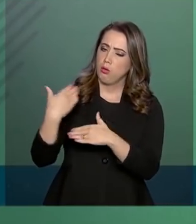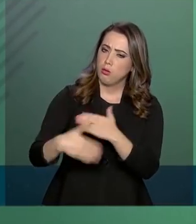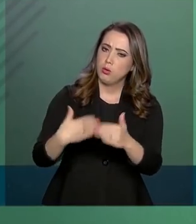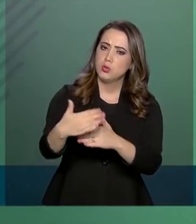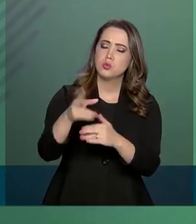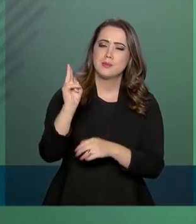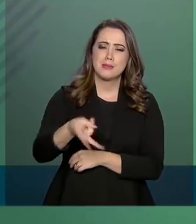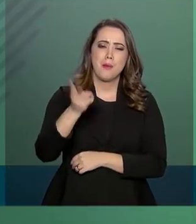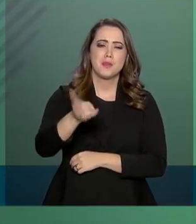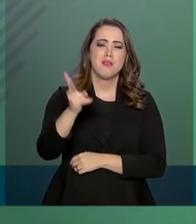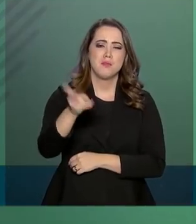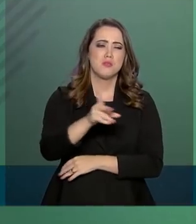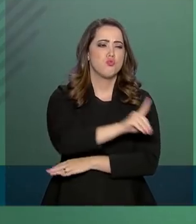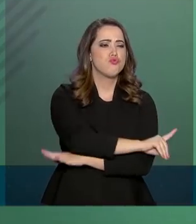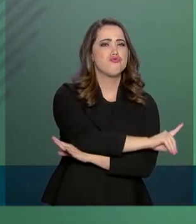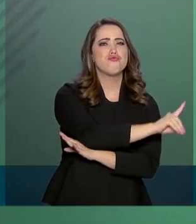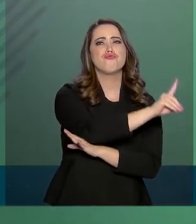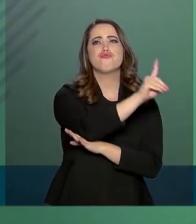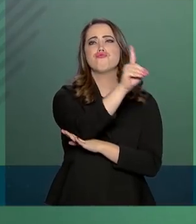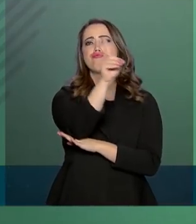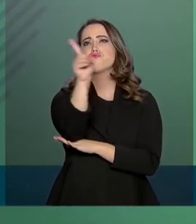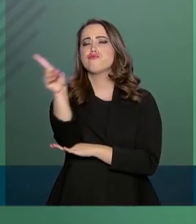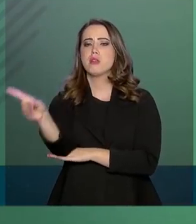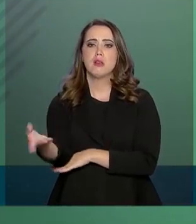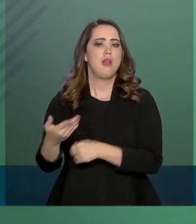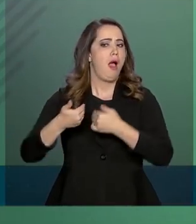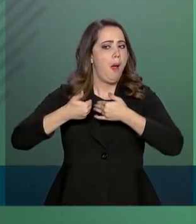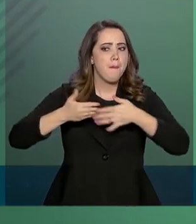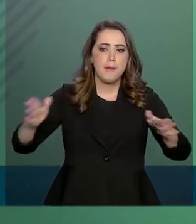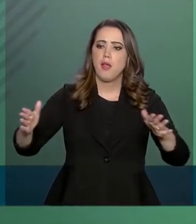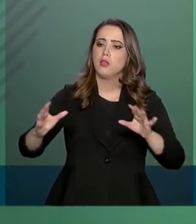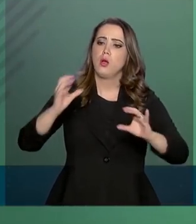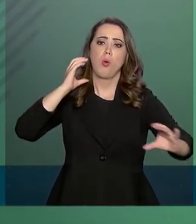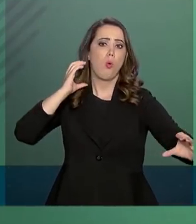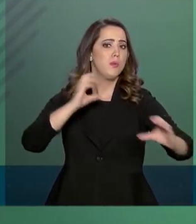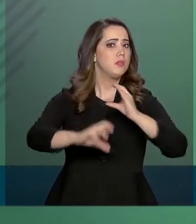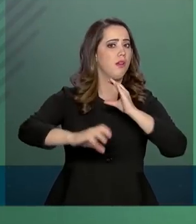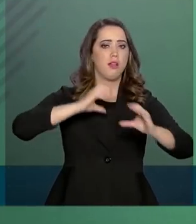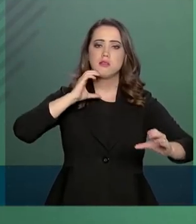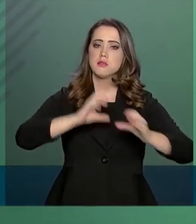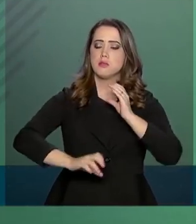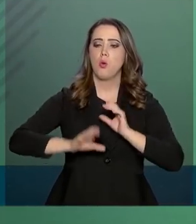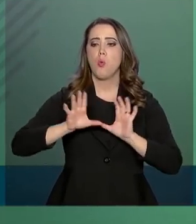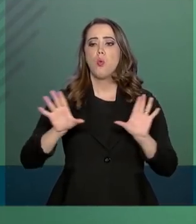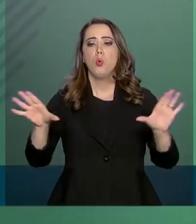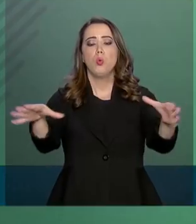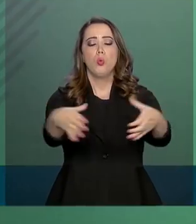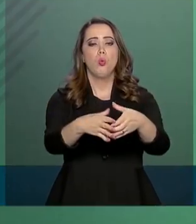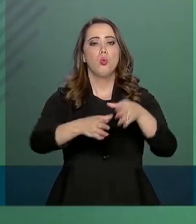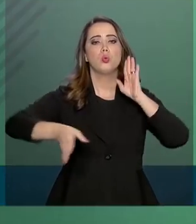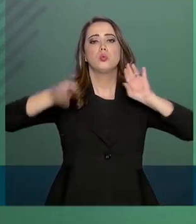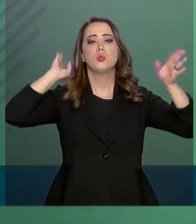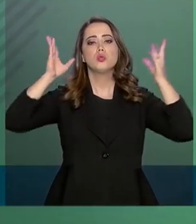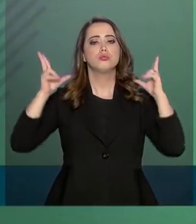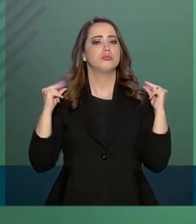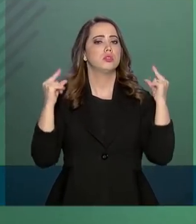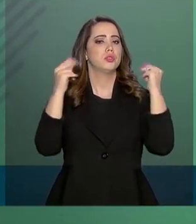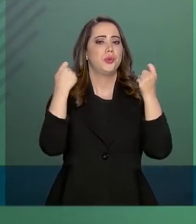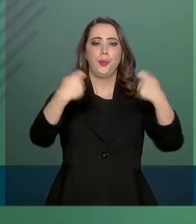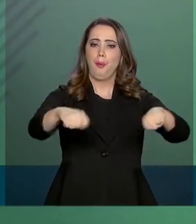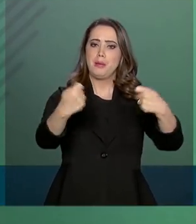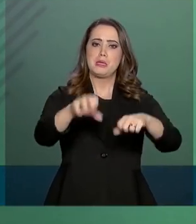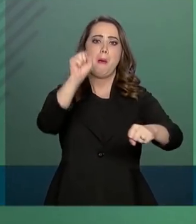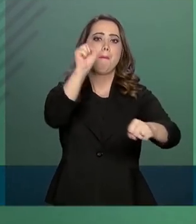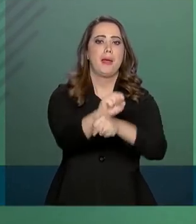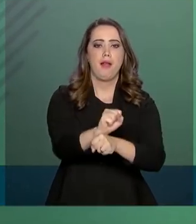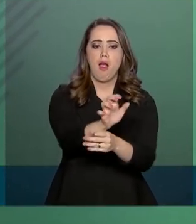de futuramente um canal de ligação aberta com a categoria é de que não há motivos para essa